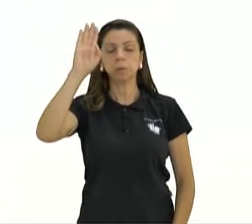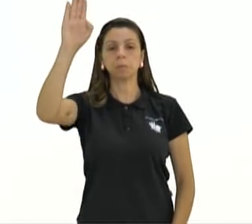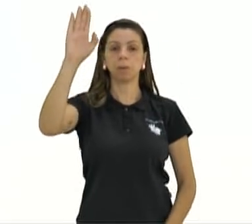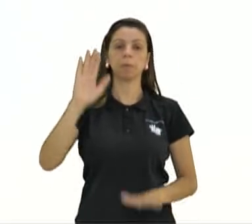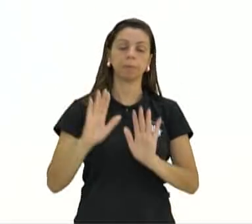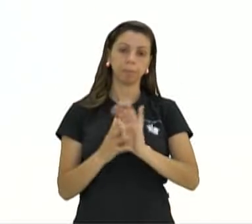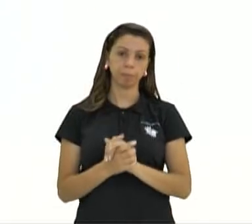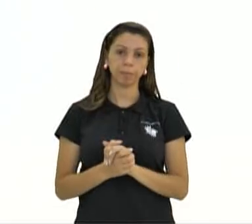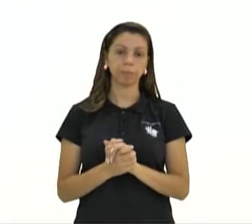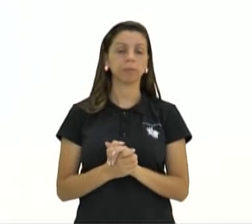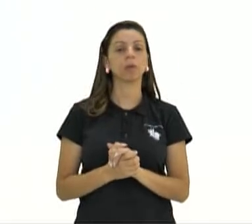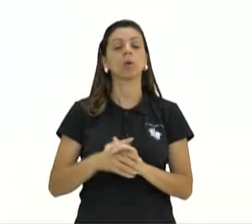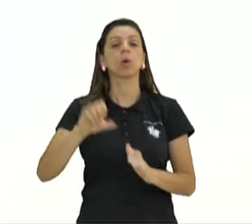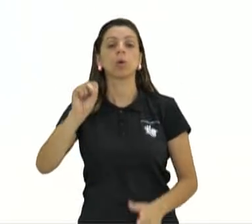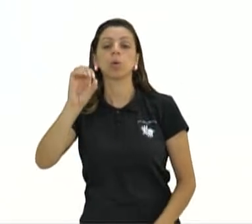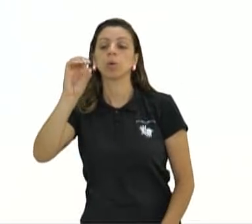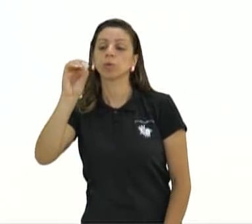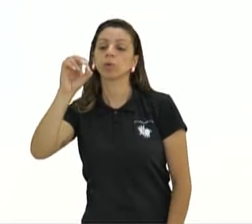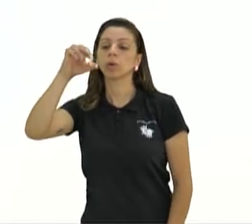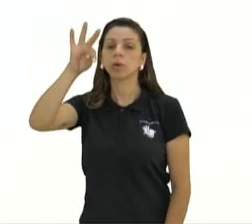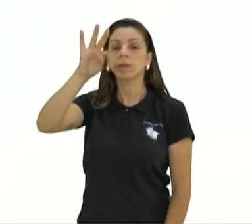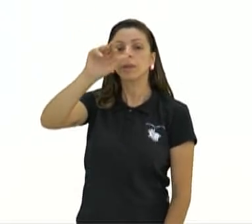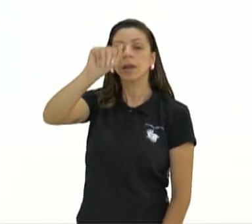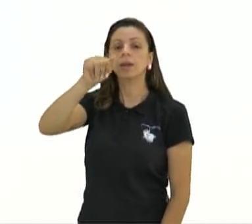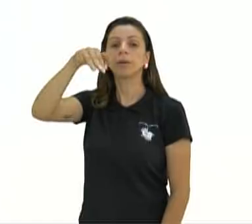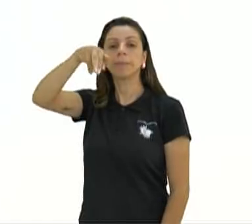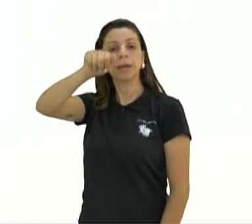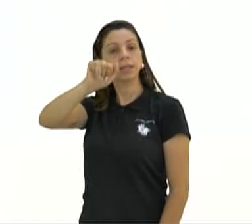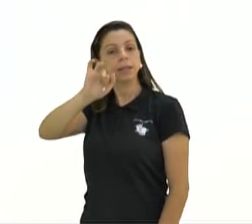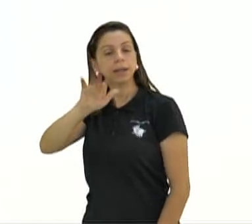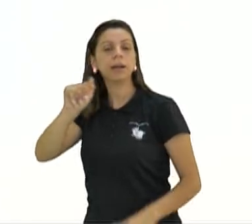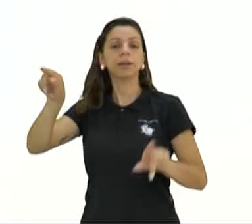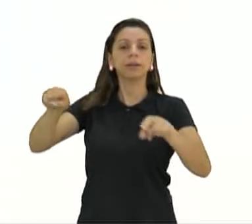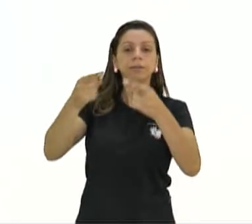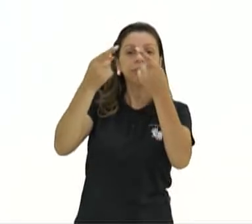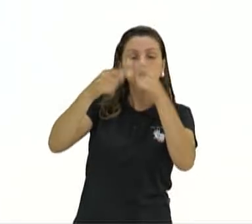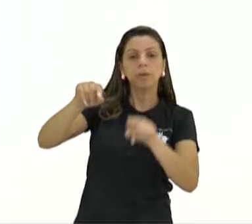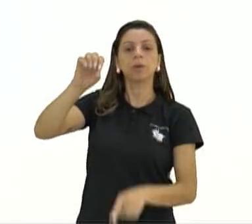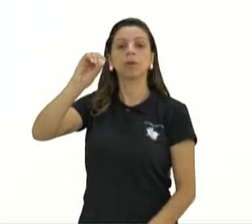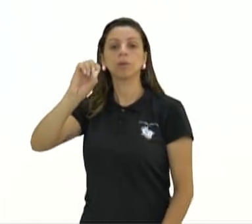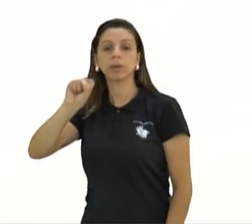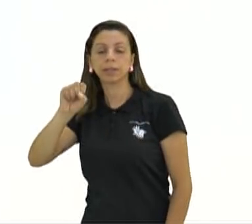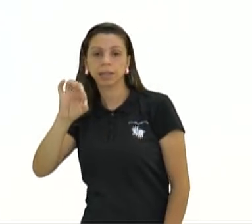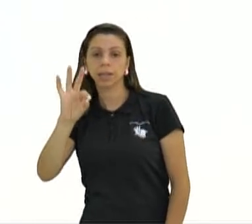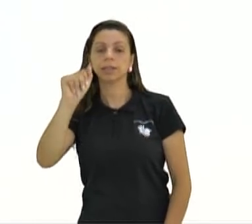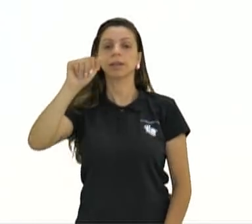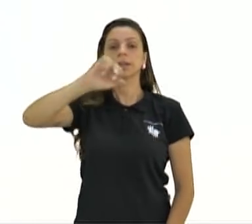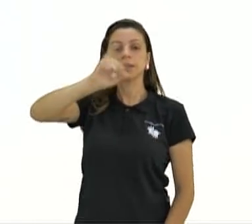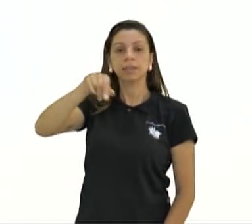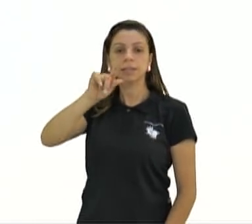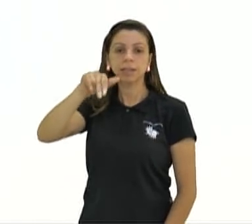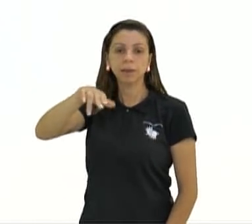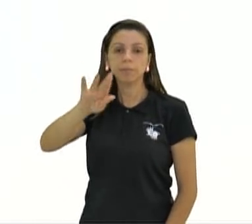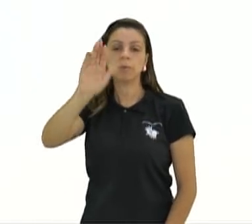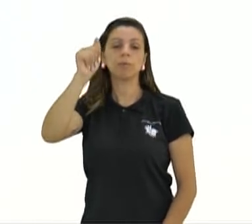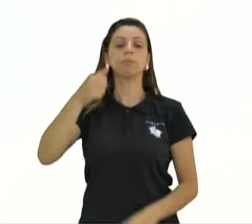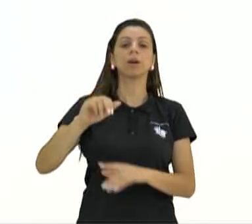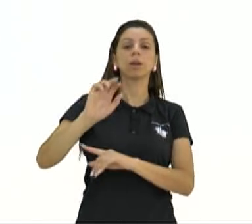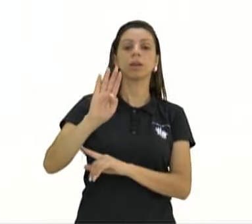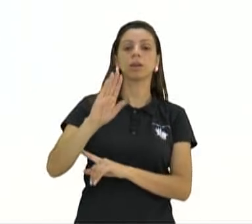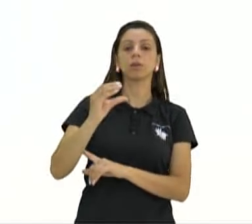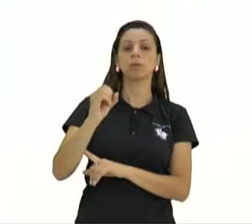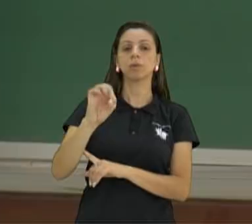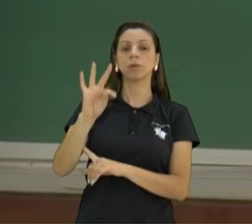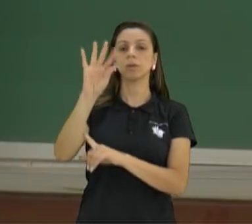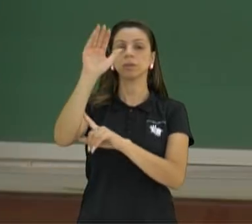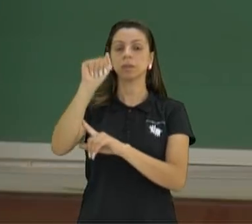conhecidos como sotaques: matraca, orquestra, zabumba, baixada e costa de mão. Lembrando,